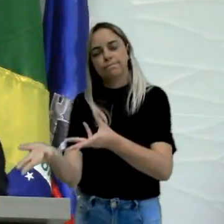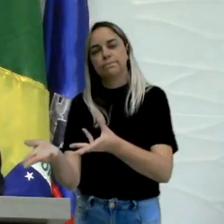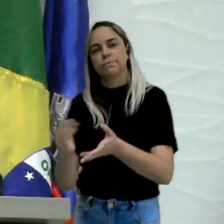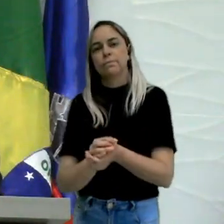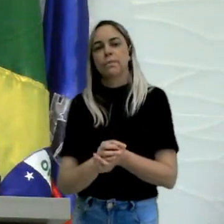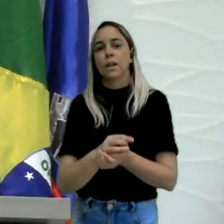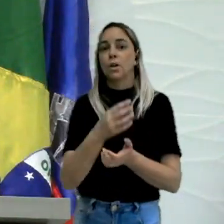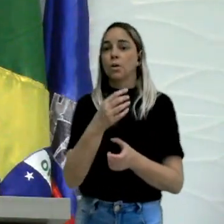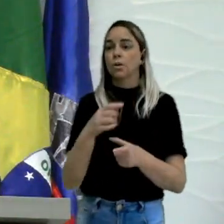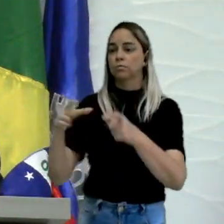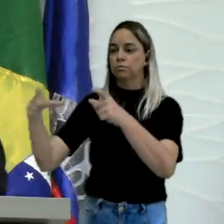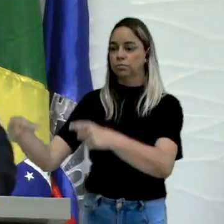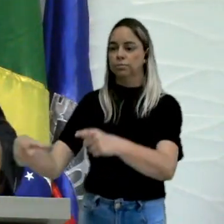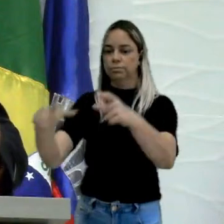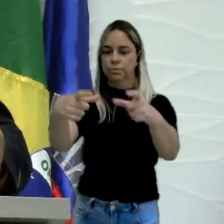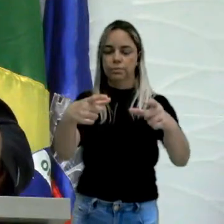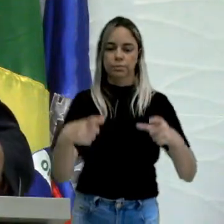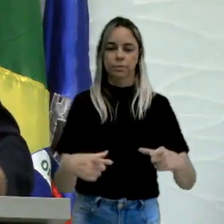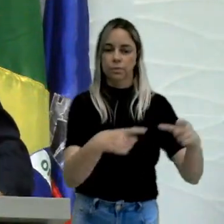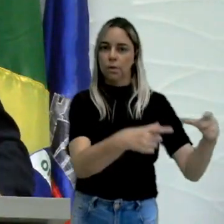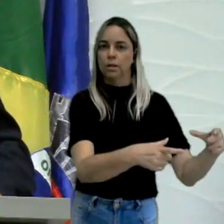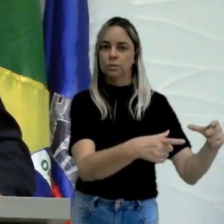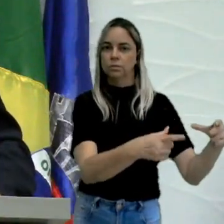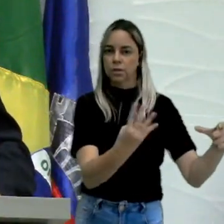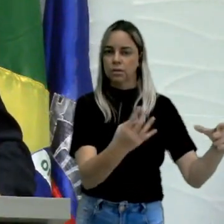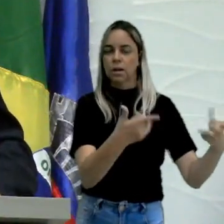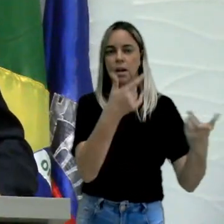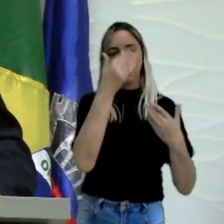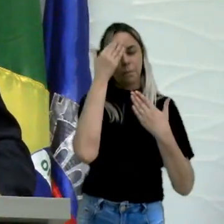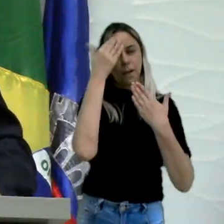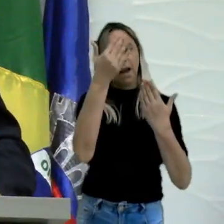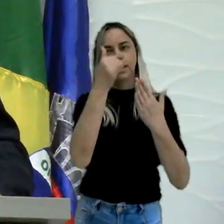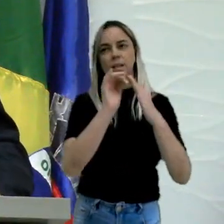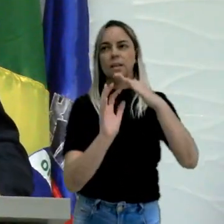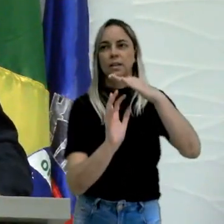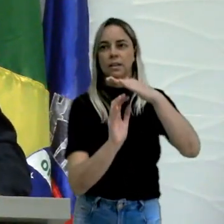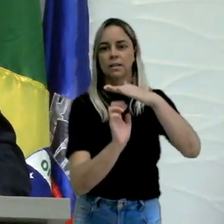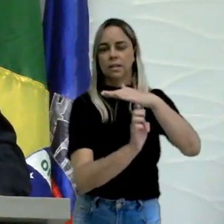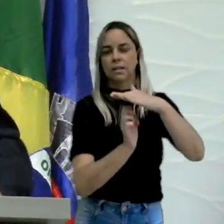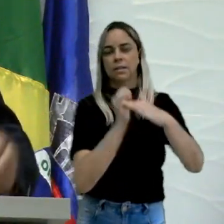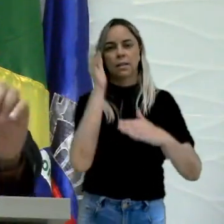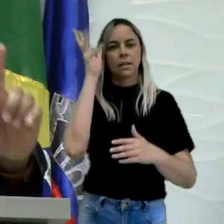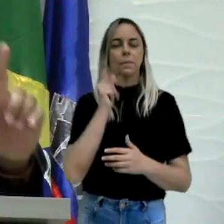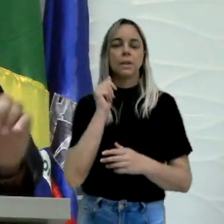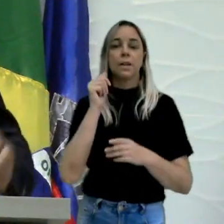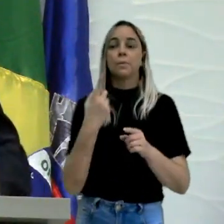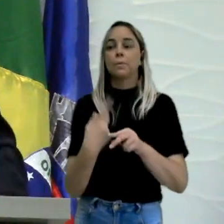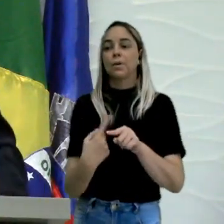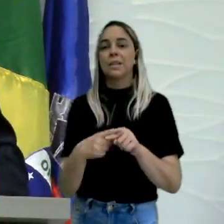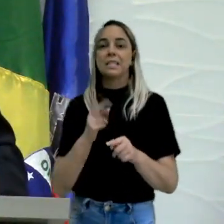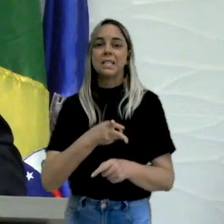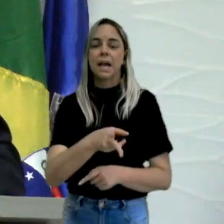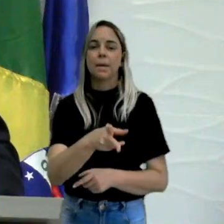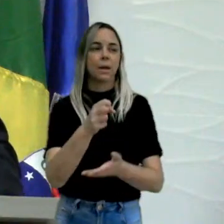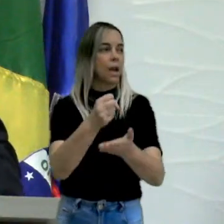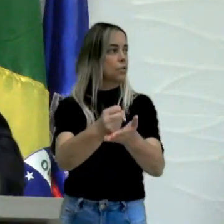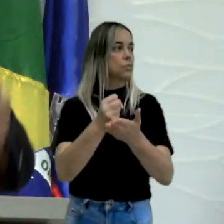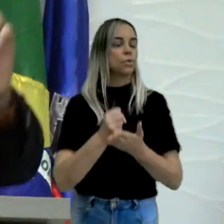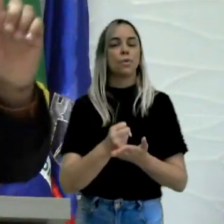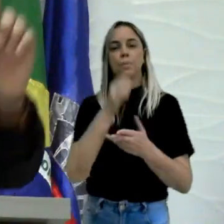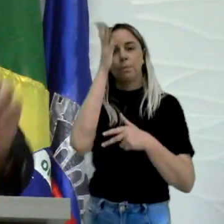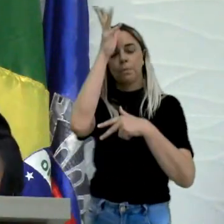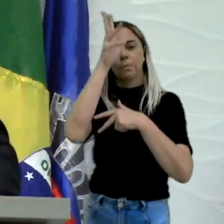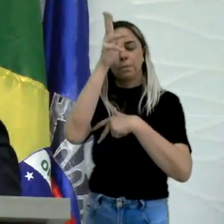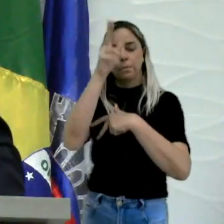de São Bento do Una. Muito obrigado, Zé Almeida, por ter sempre ajudado a população de São Bento do Una,